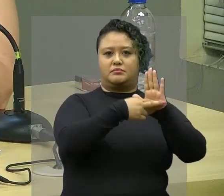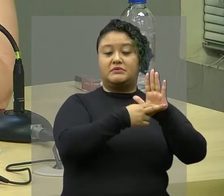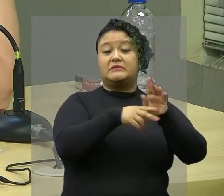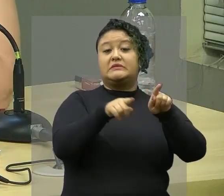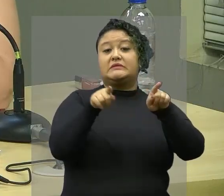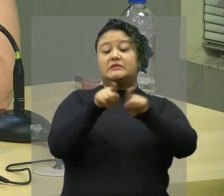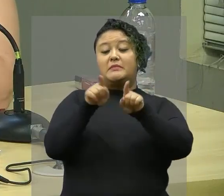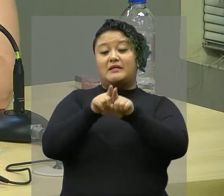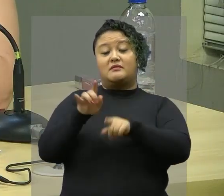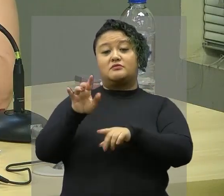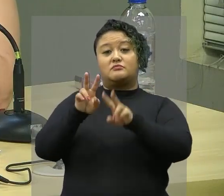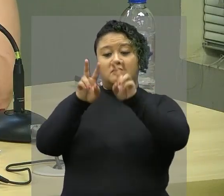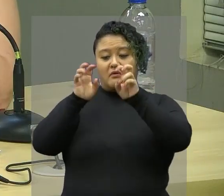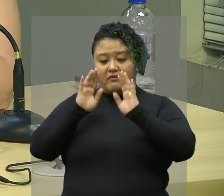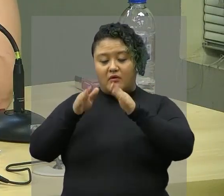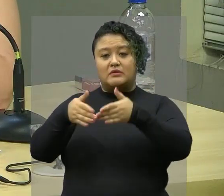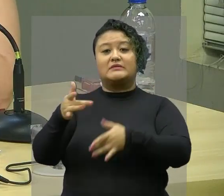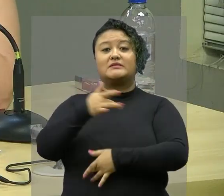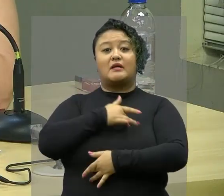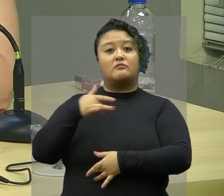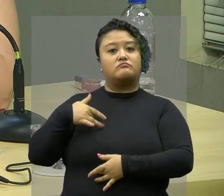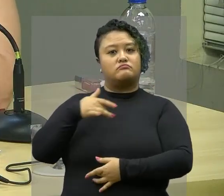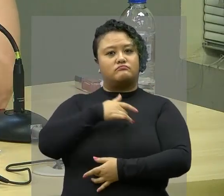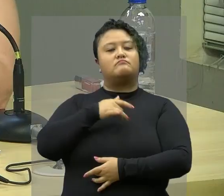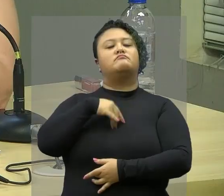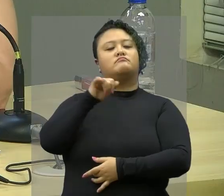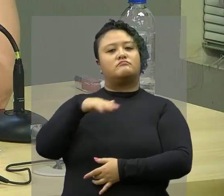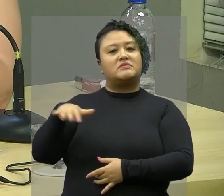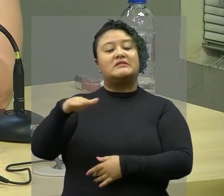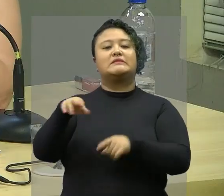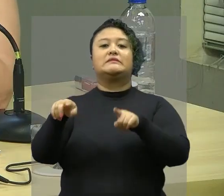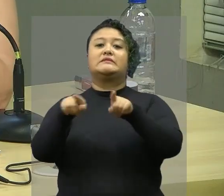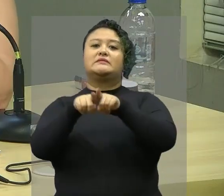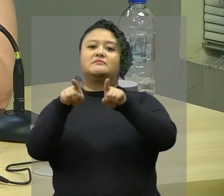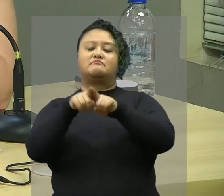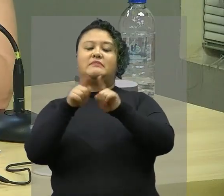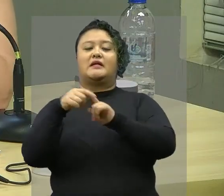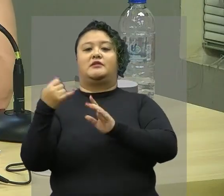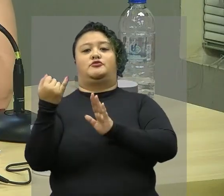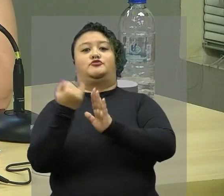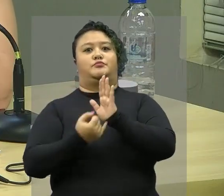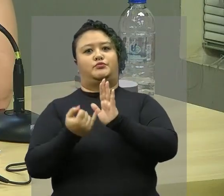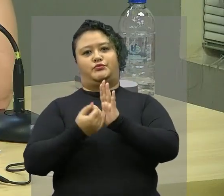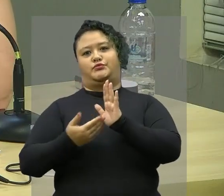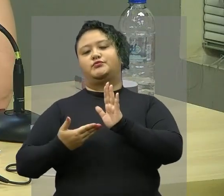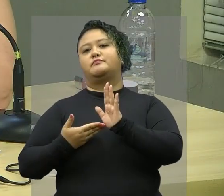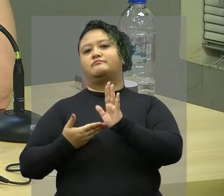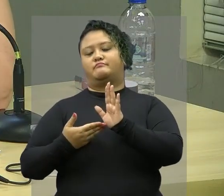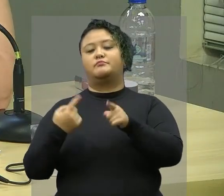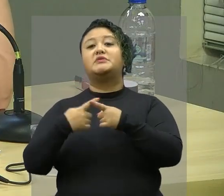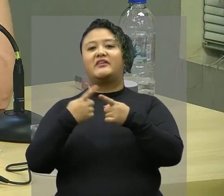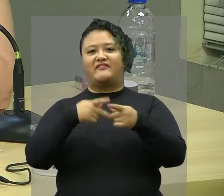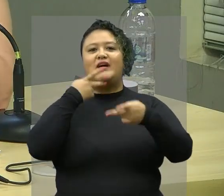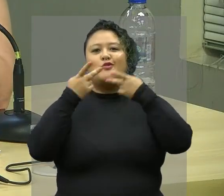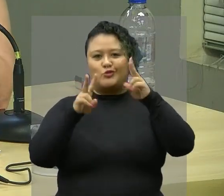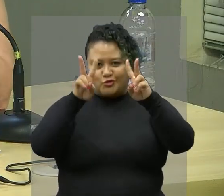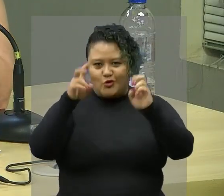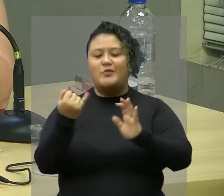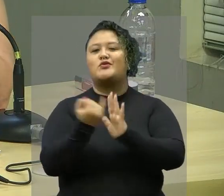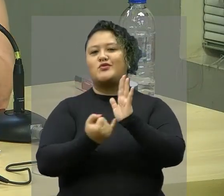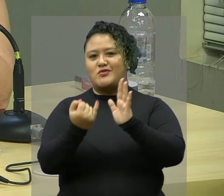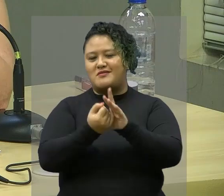de saúde em rede e também a questão tributária, né? Porque foi colocado também a questão tributária da